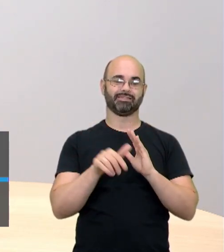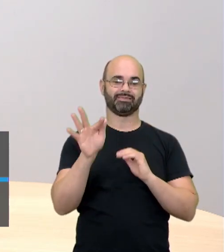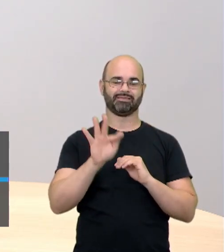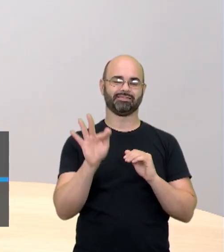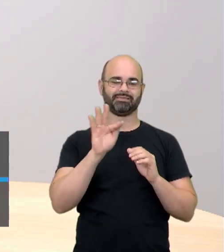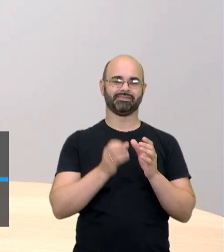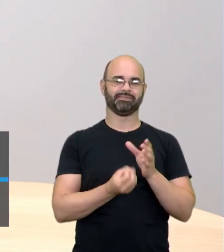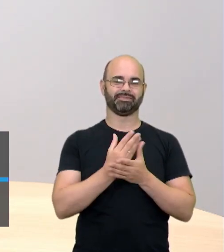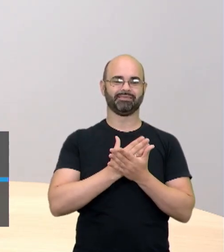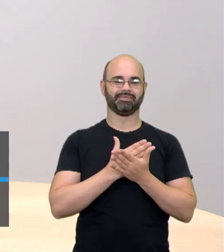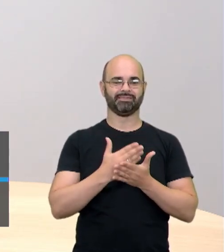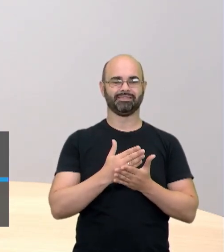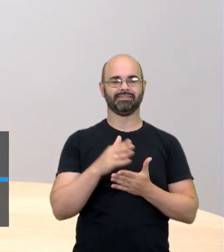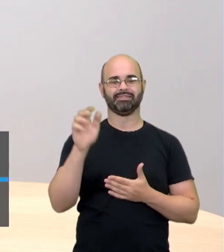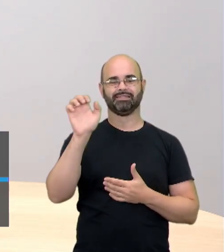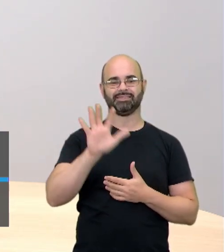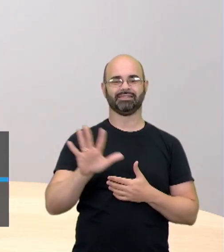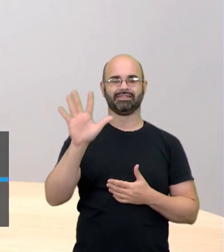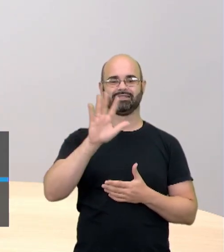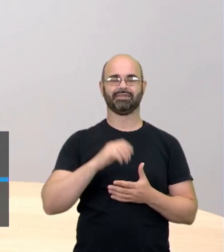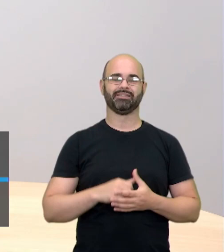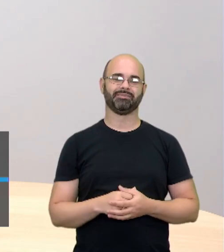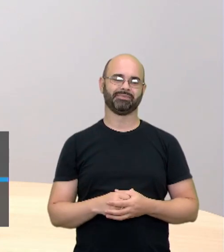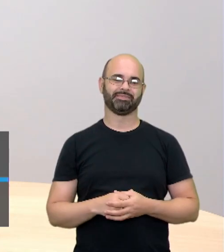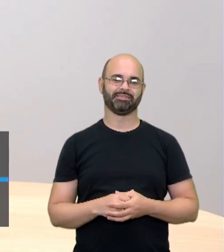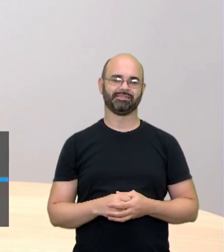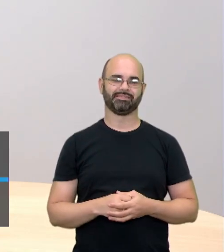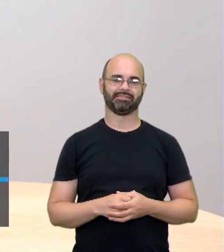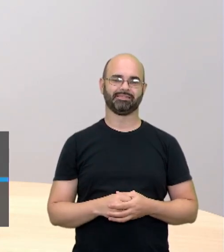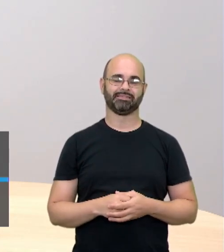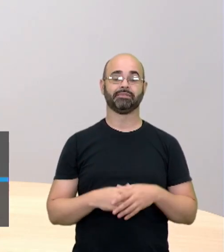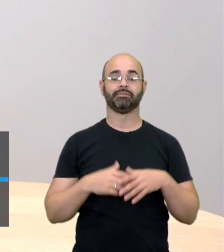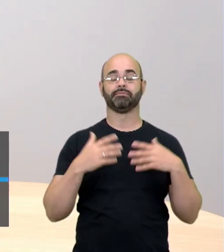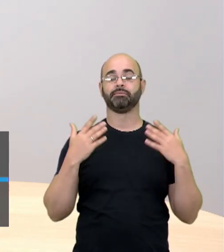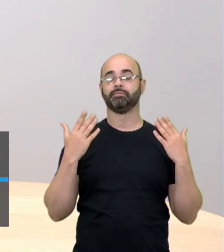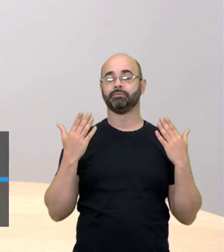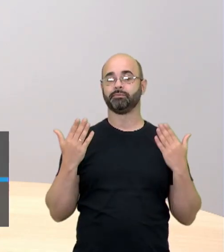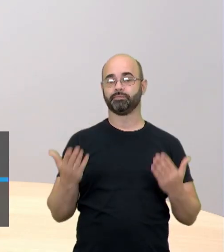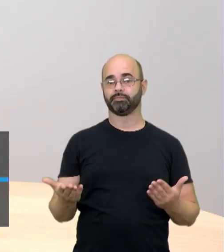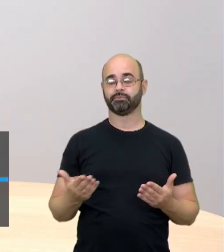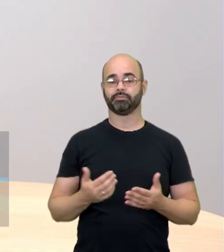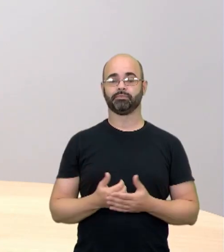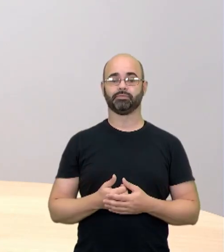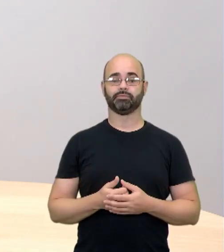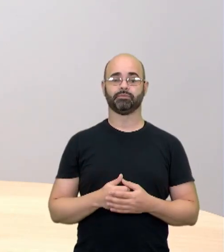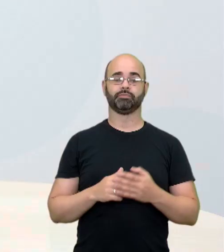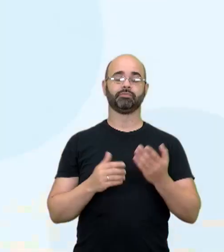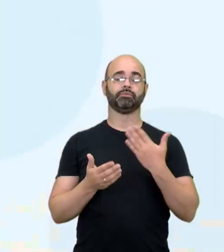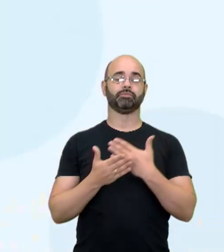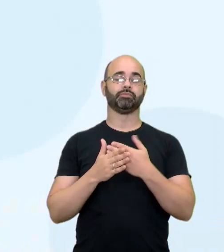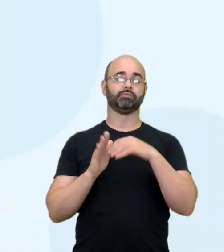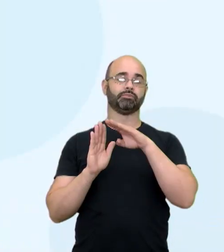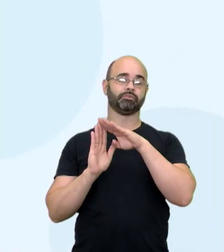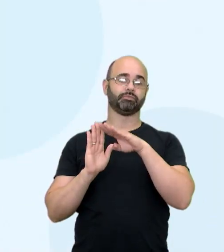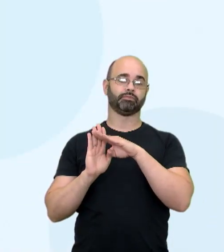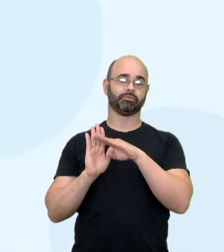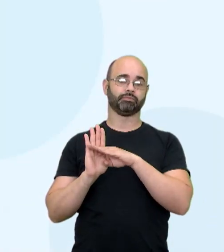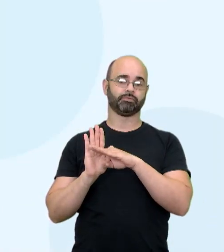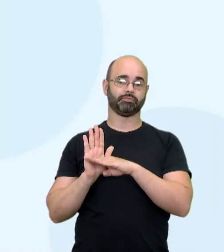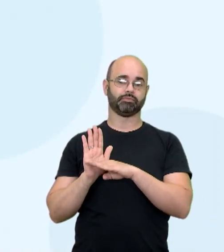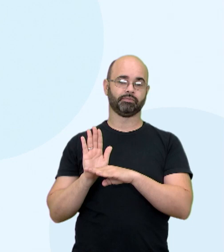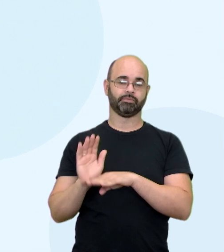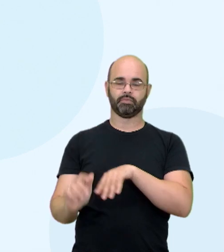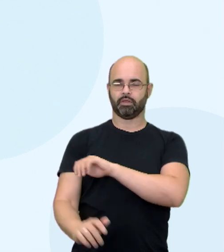universidades na Europa. Pessoal, vou deixar para vocês o roteiro do estudante, que diz